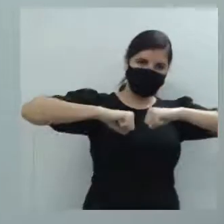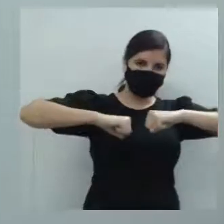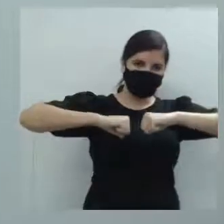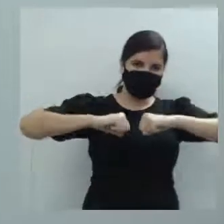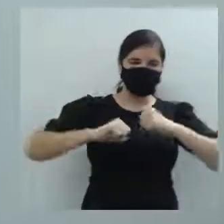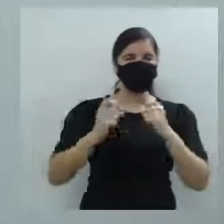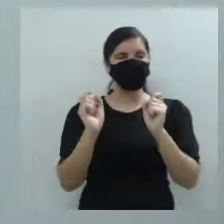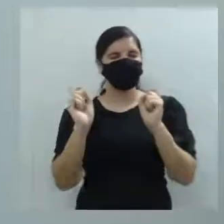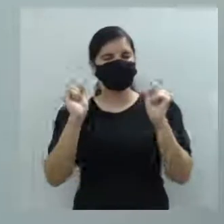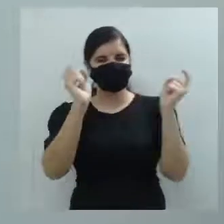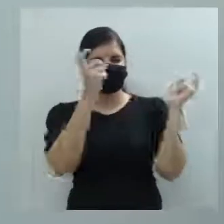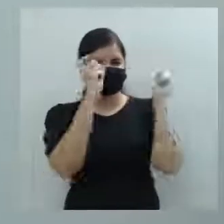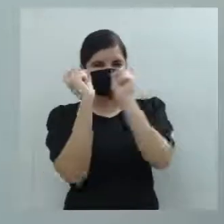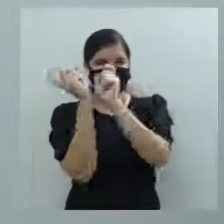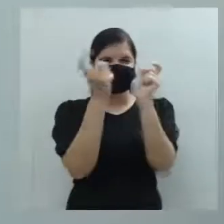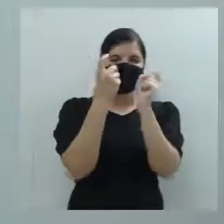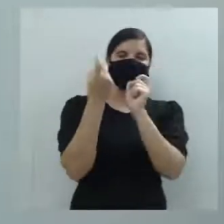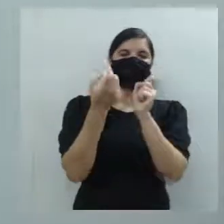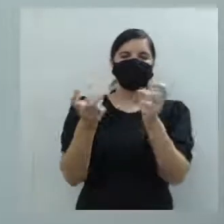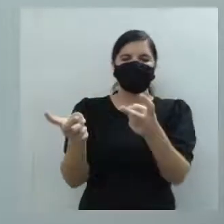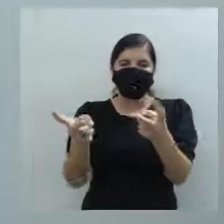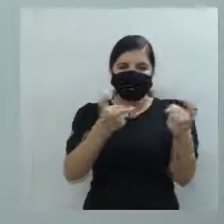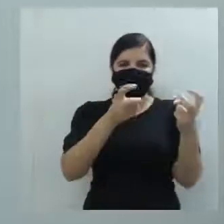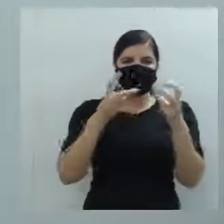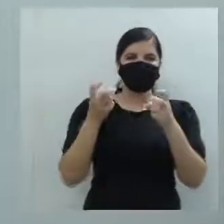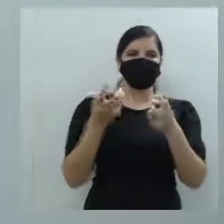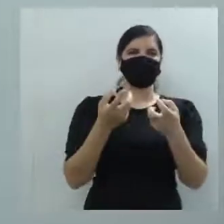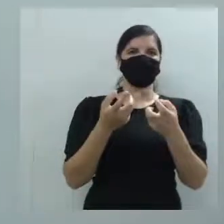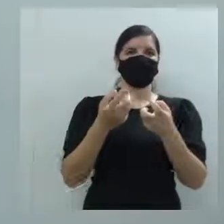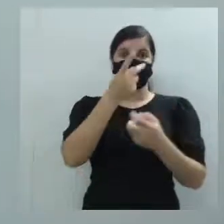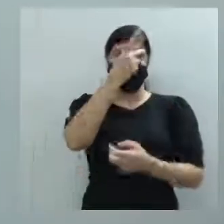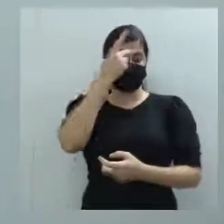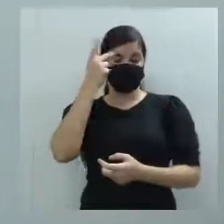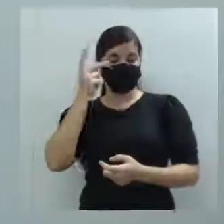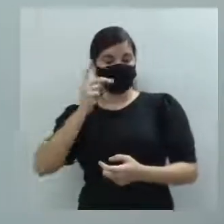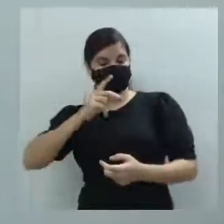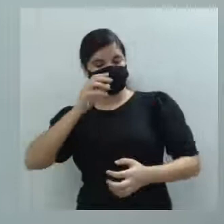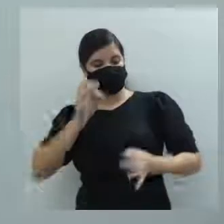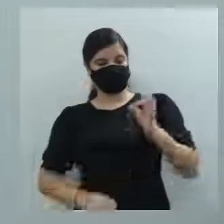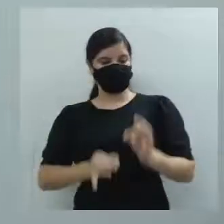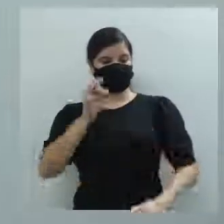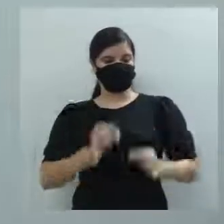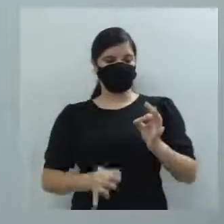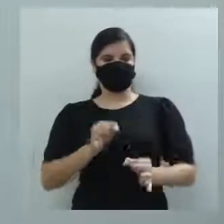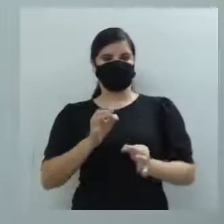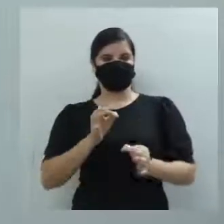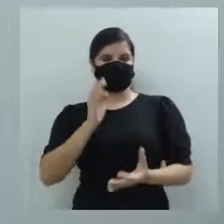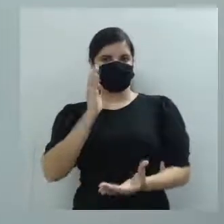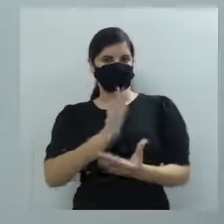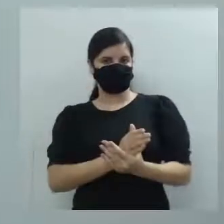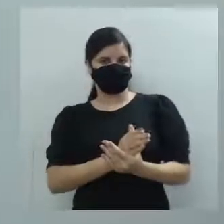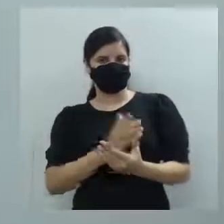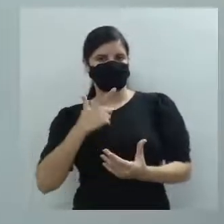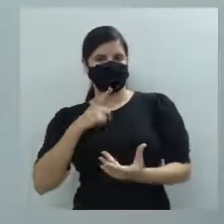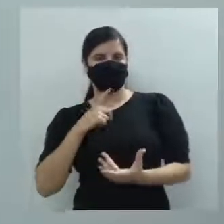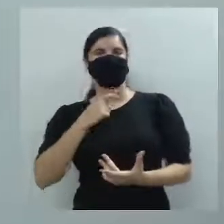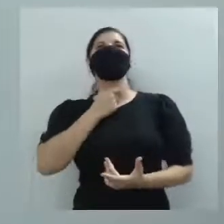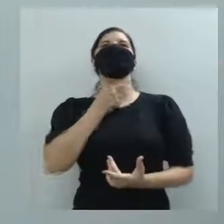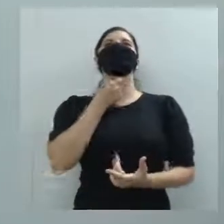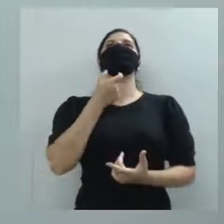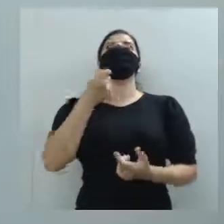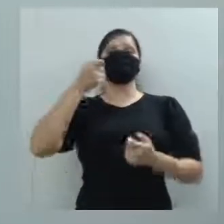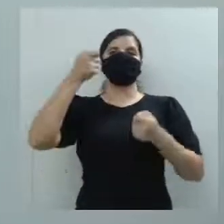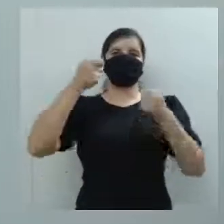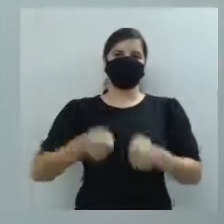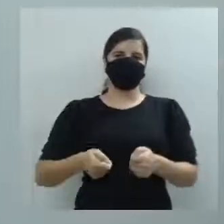o quê? Observar as posturas do réu, a postura do juiz, o timbre de voz, ou então um